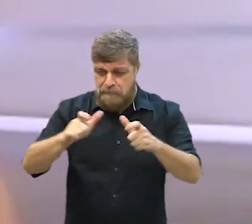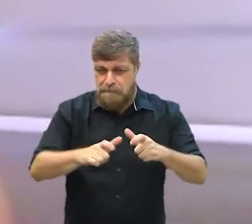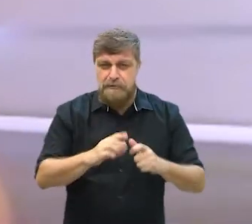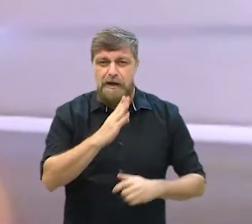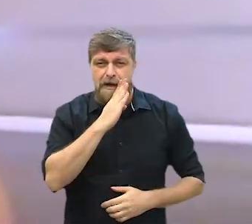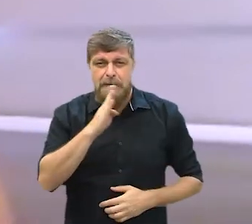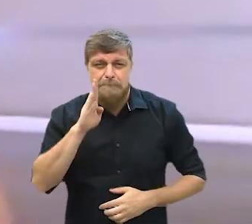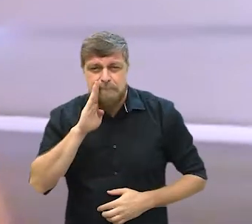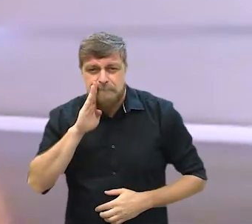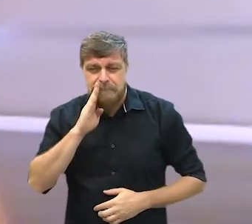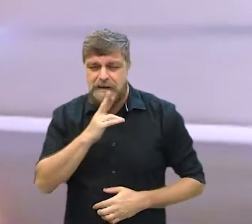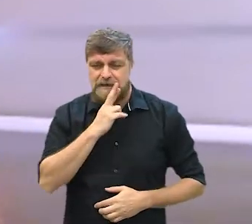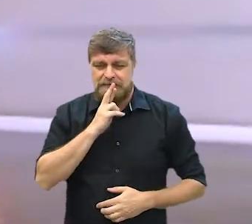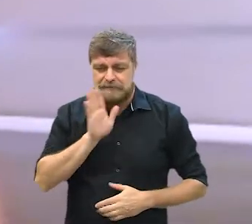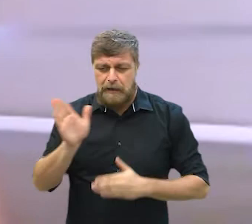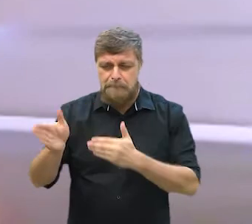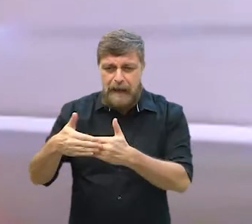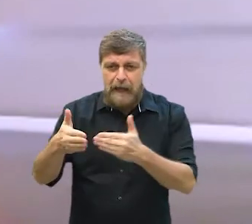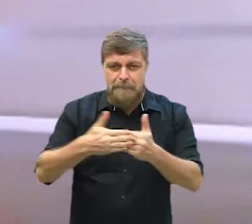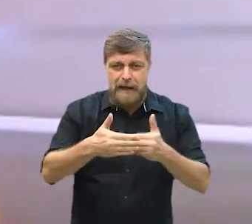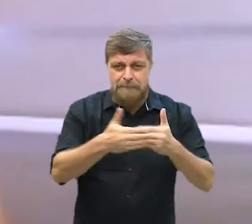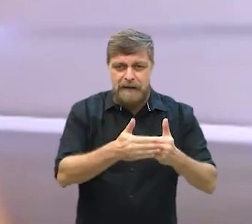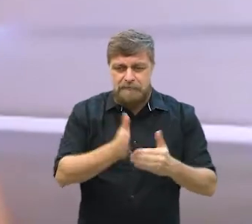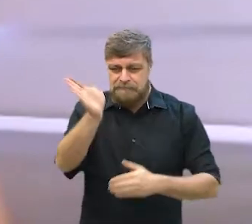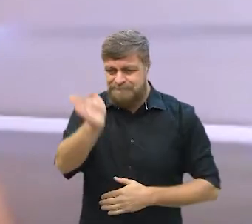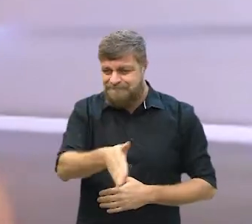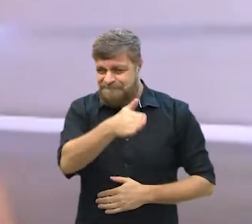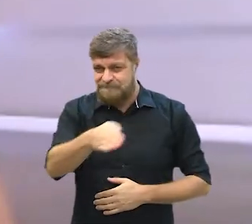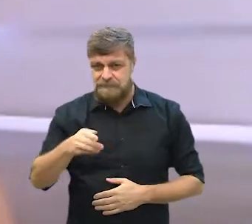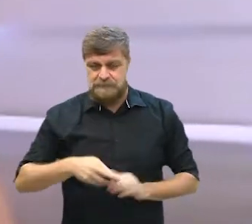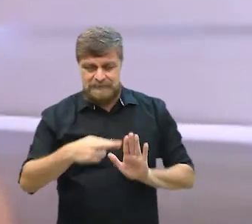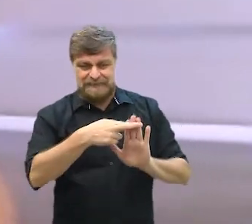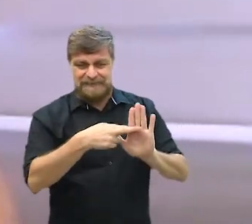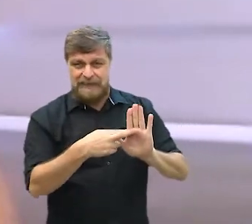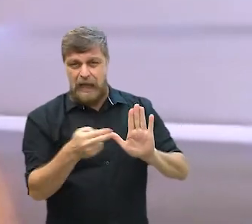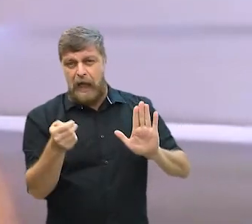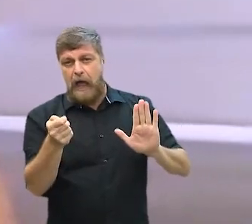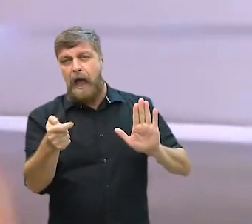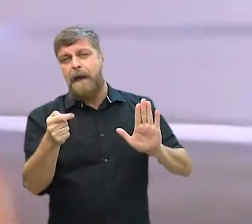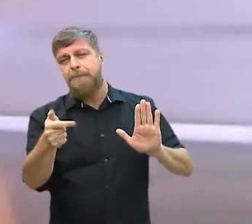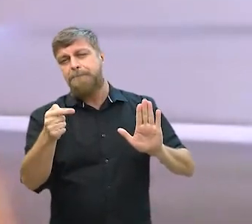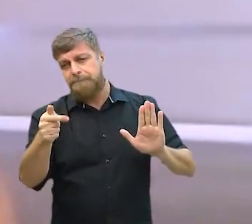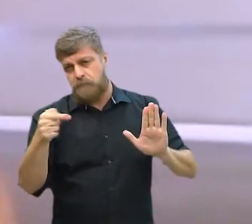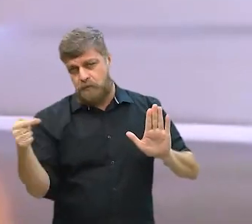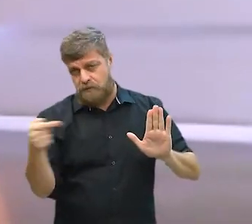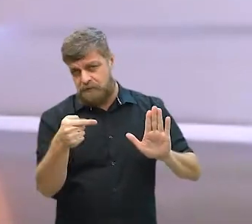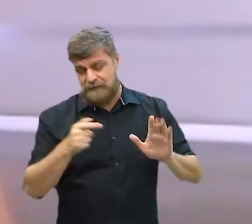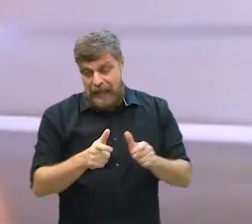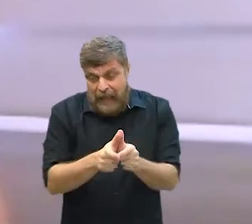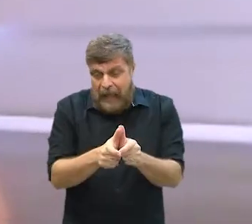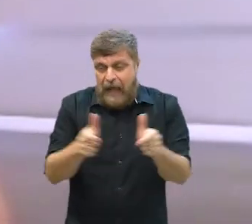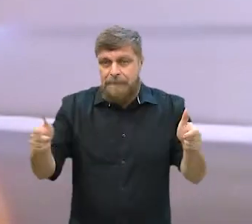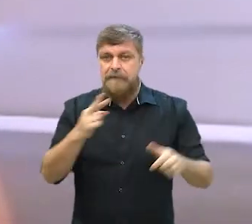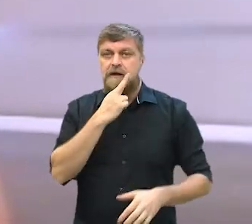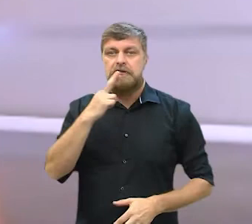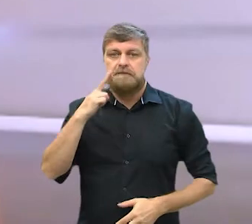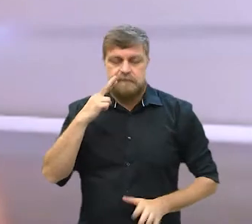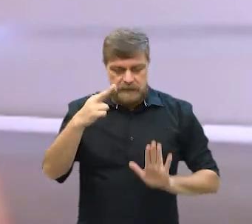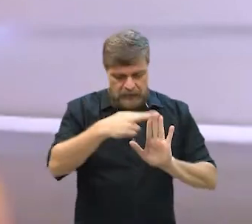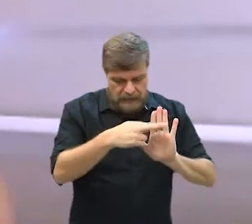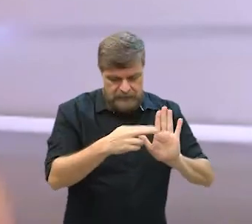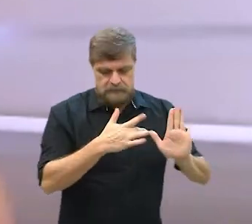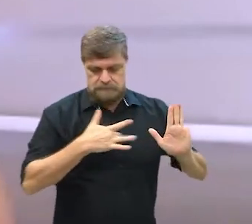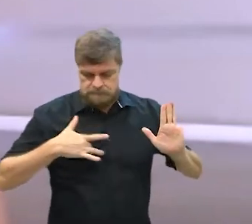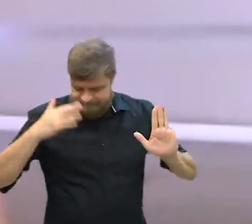restaurantes que são fechados, que não estão sendo seguidos os protocolos. Isso é um número muito pequeno de restaurantes que fazem isso. A grande maioria